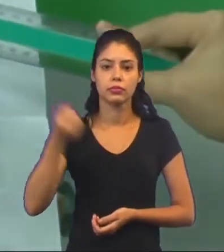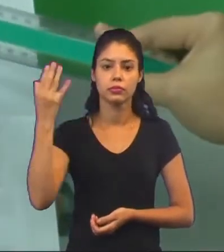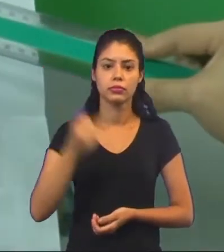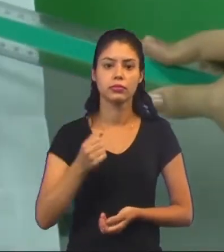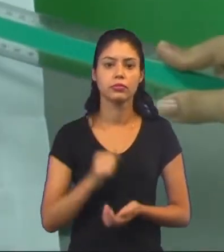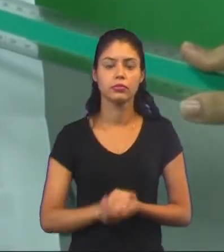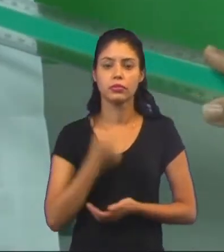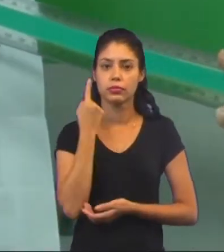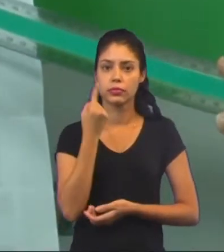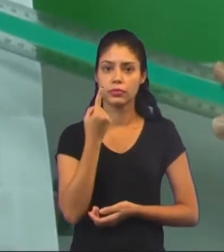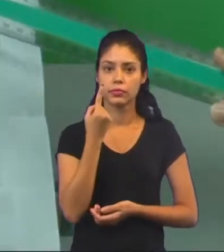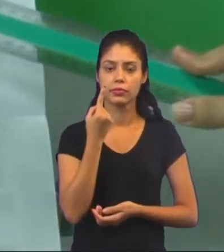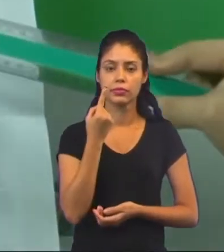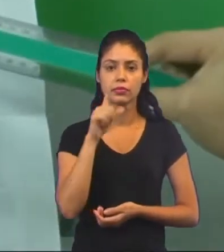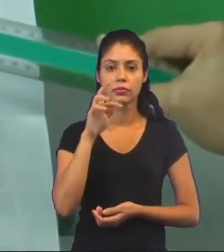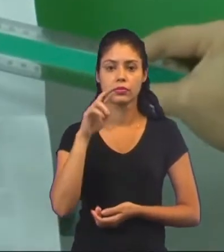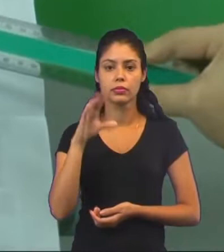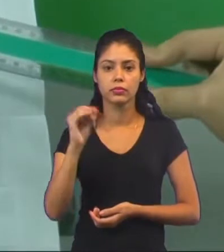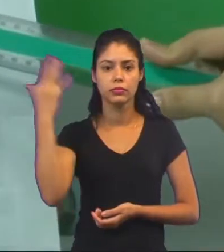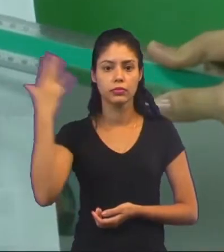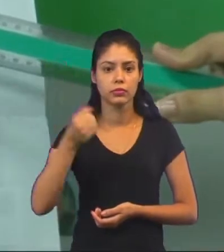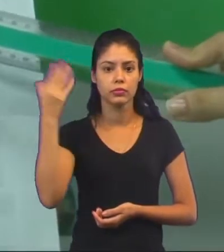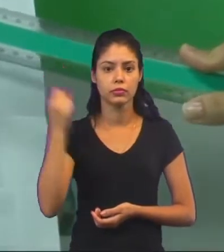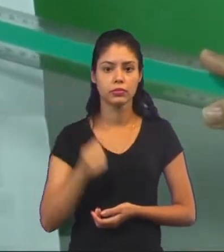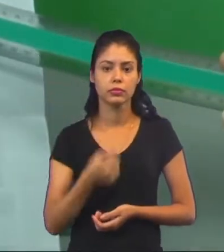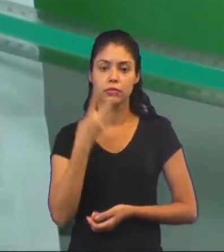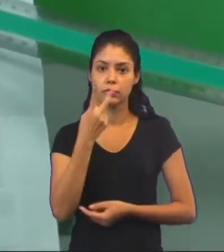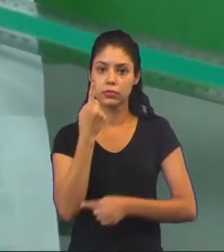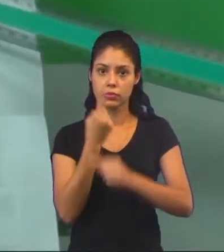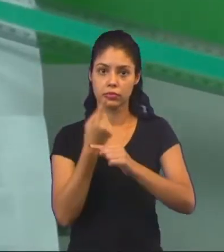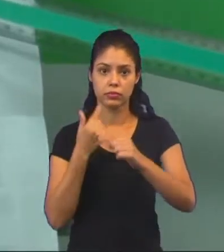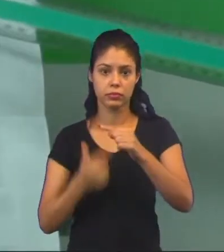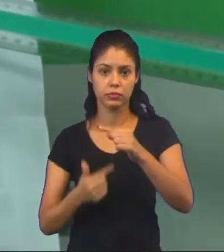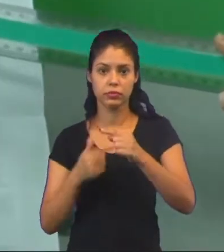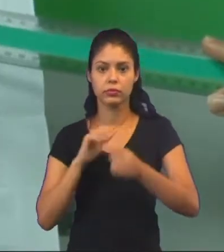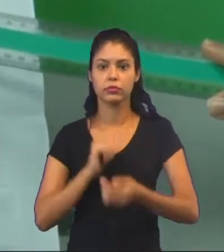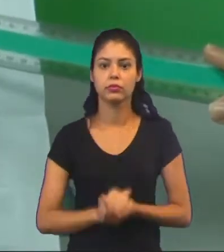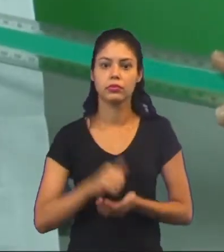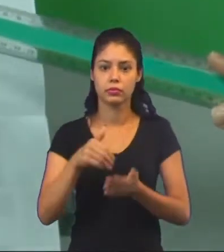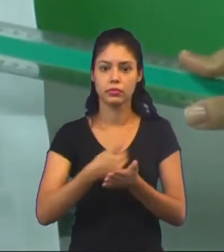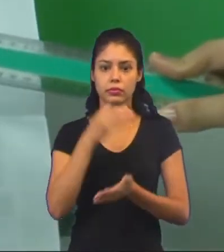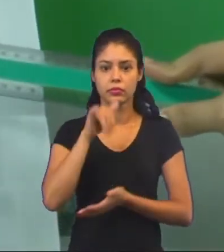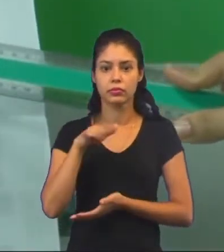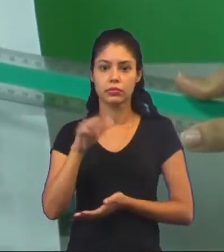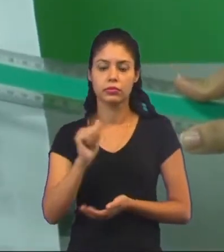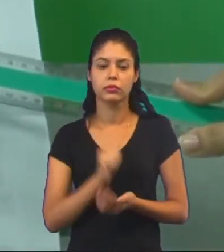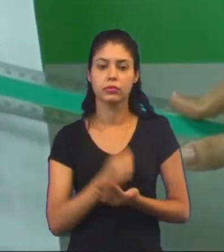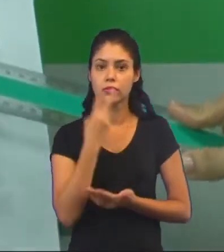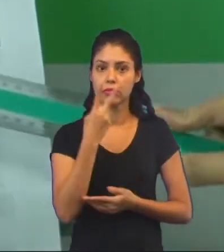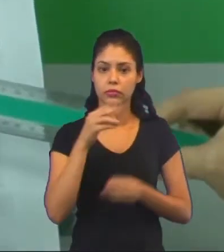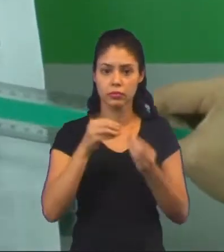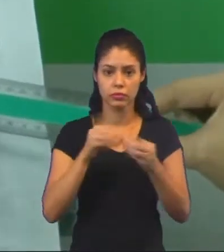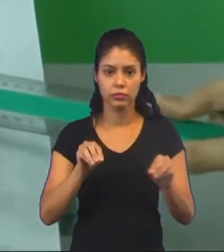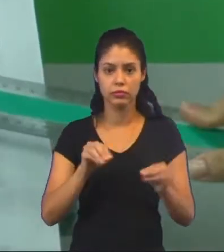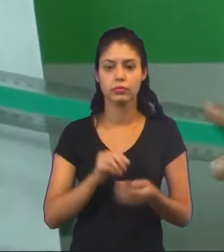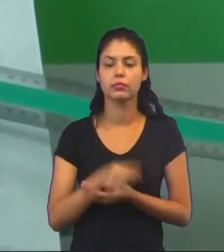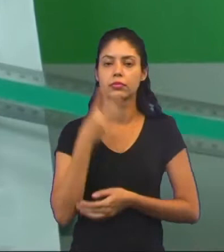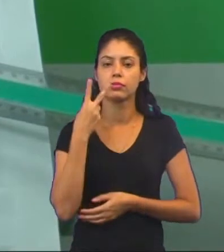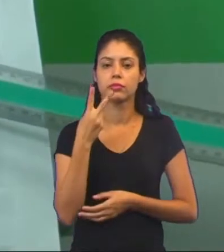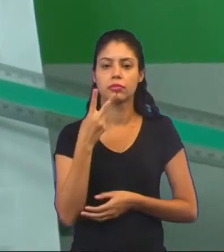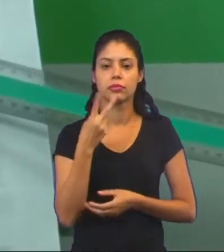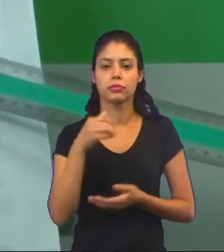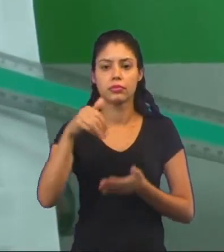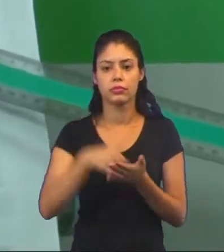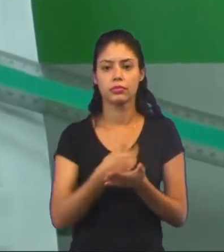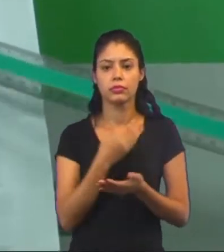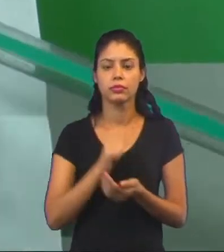leite, 1 litro de leite, 2 colheres e meia de sopa de maisena, 2 ovos, 2 colheres